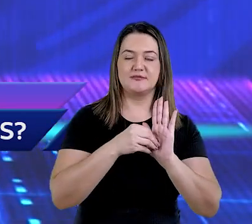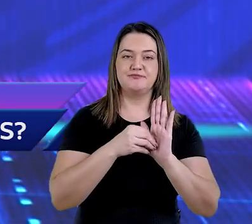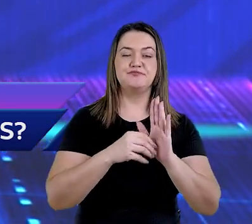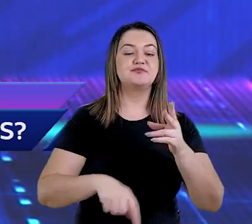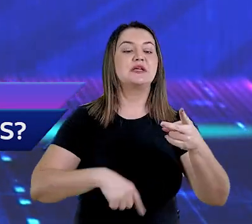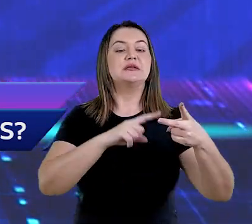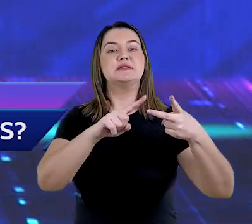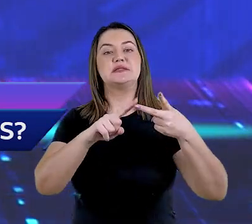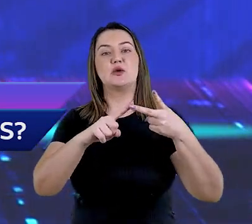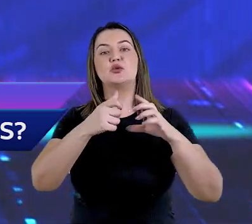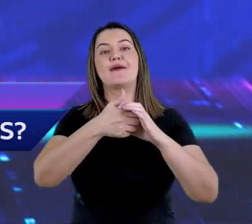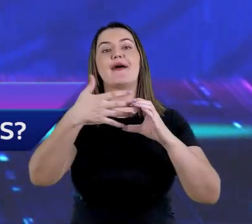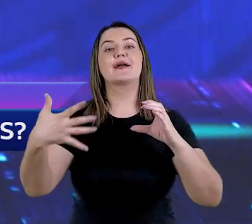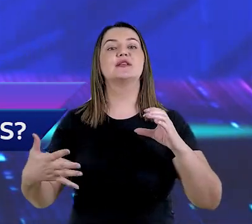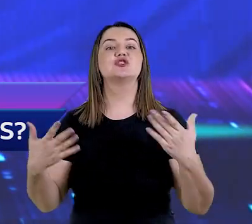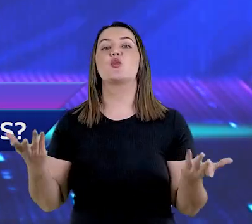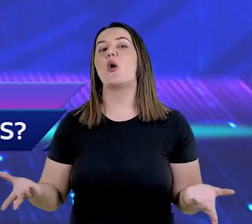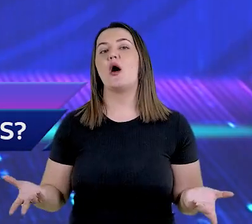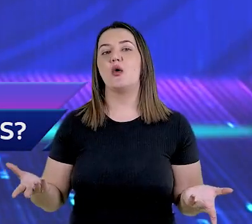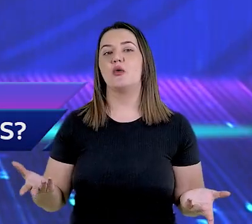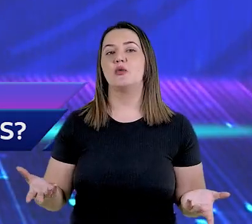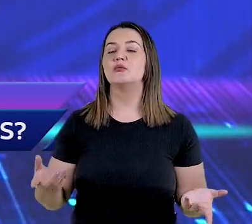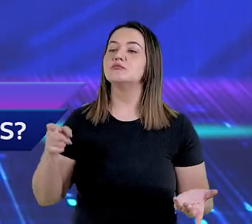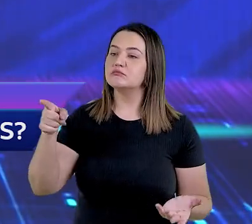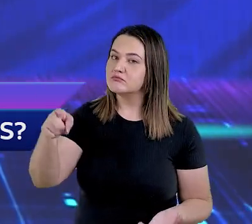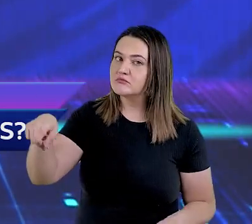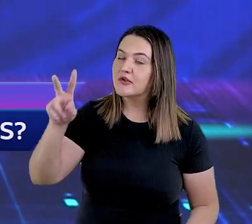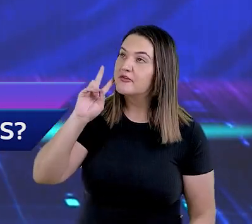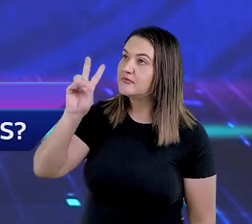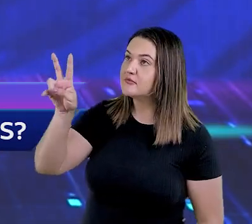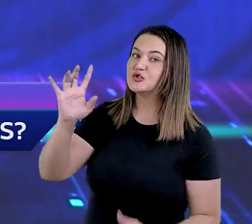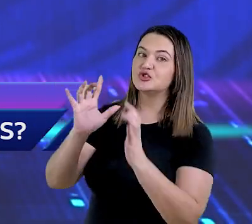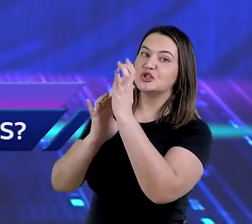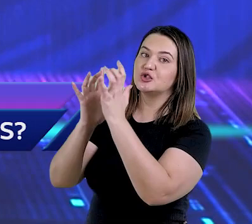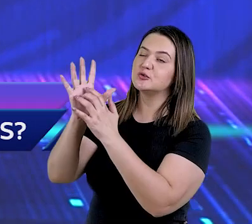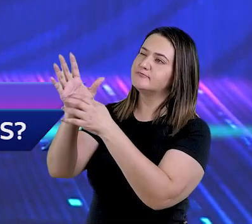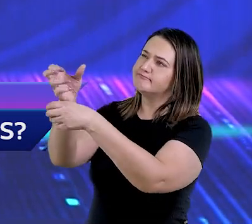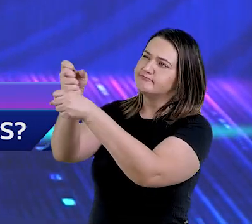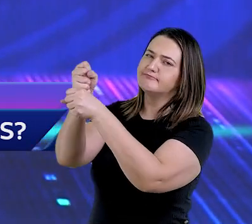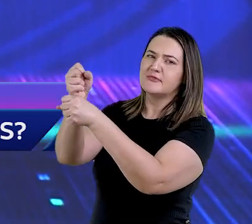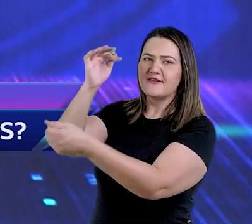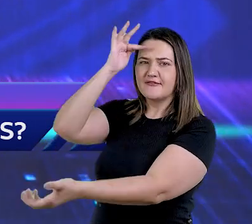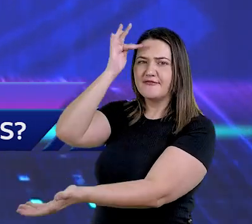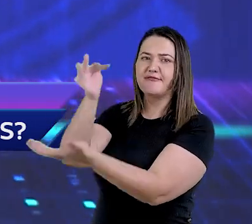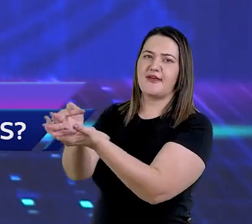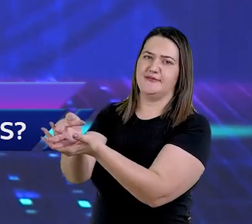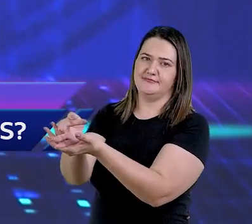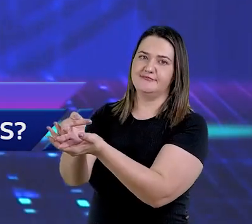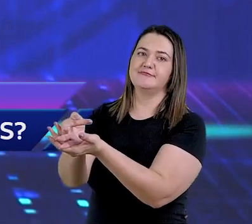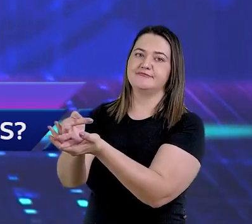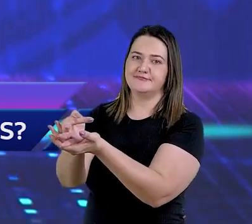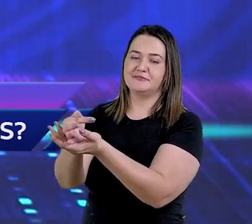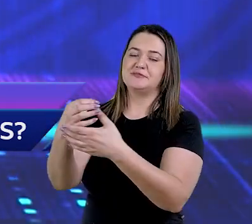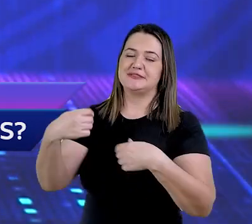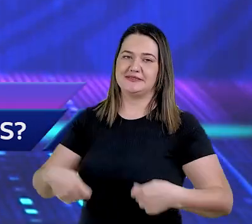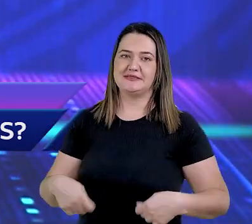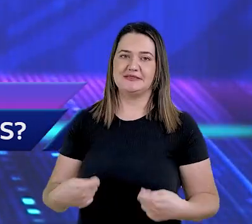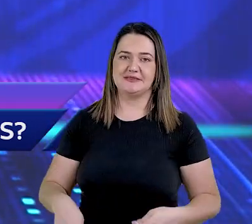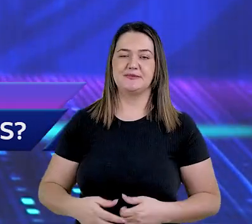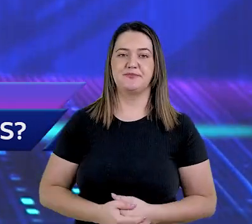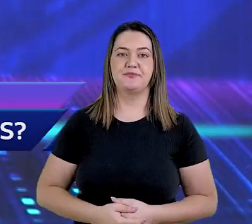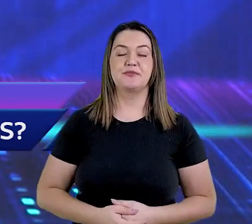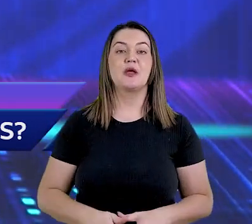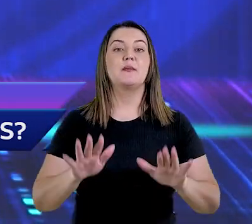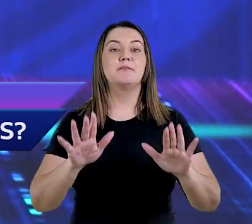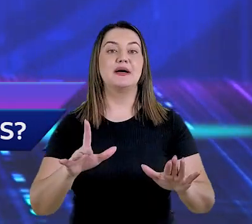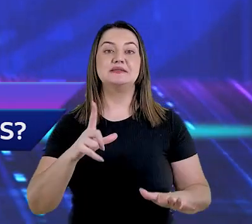segunda característica é ter a fé em Jesus. Há uma importante advertência para